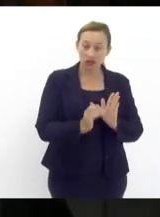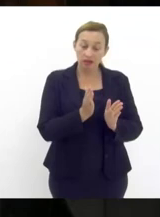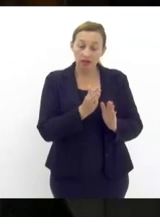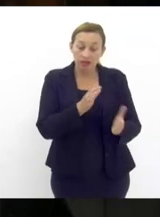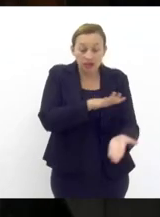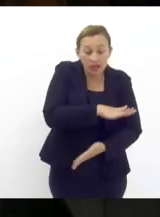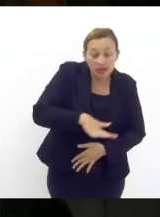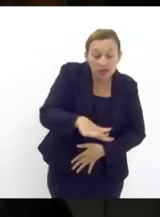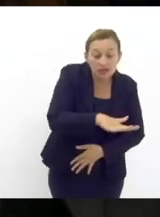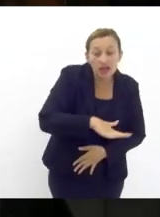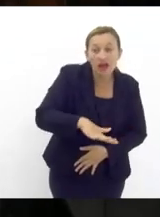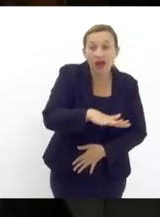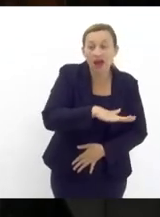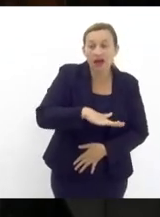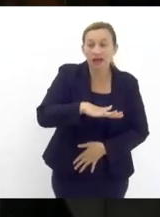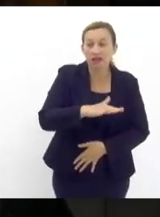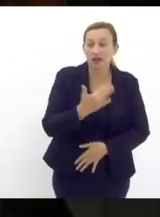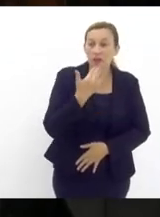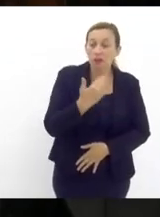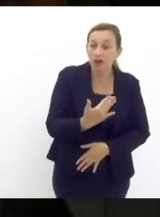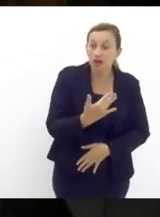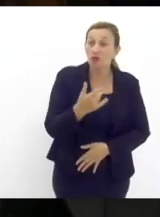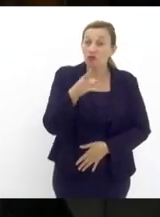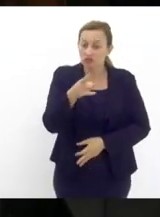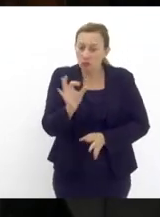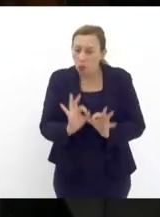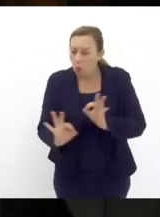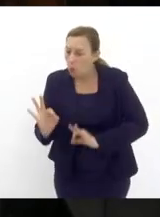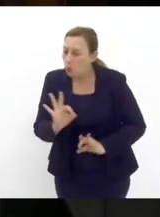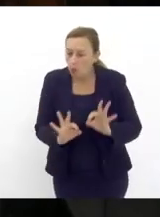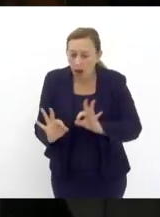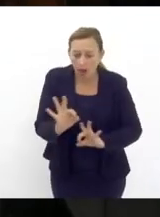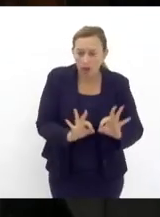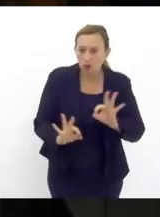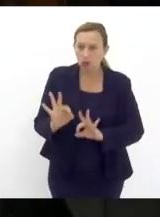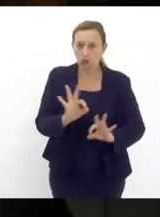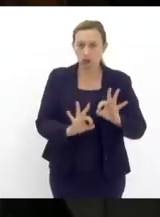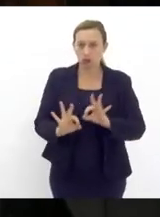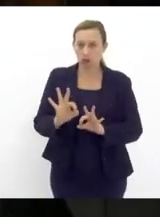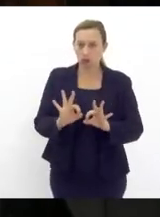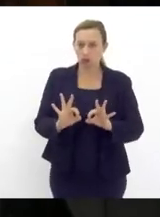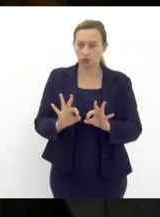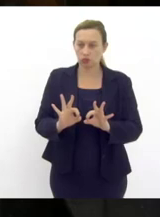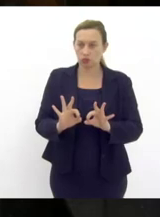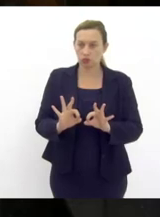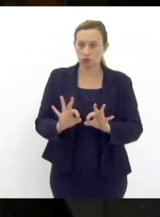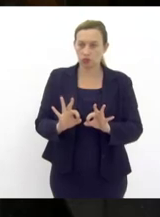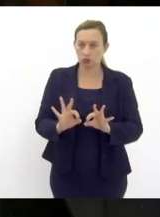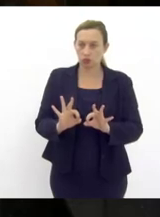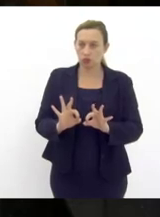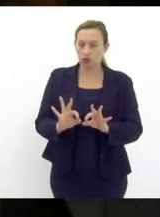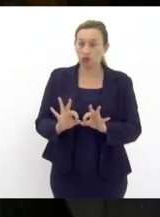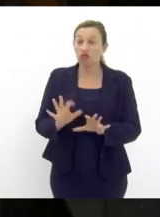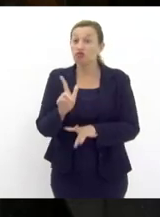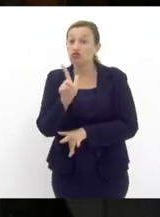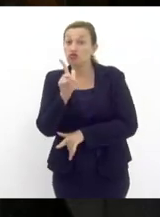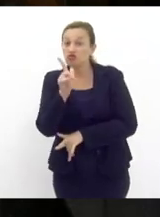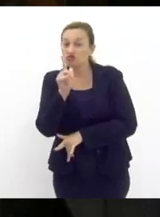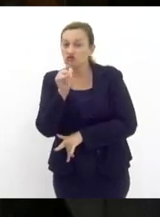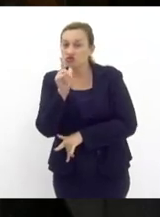concedidas você tem um plano diretor de água